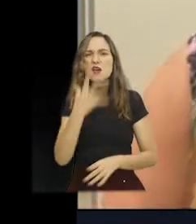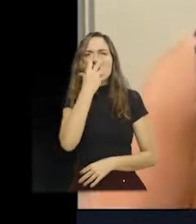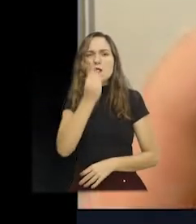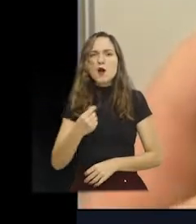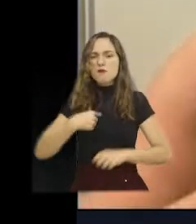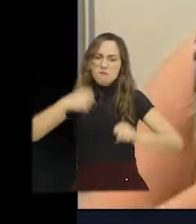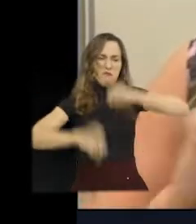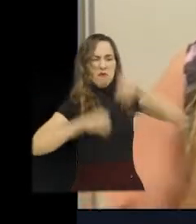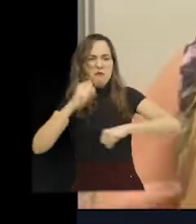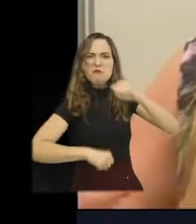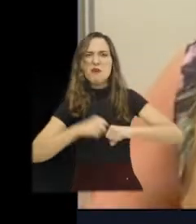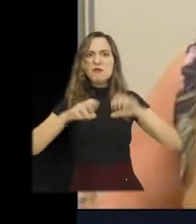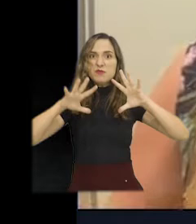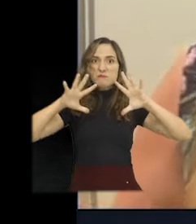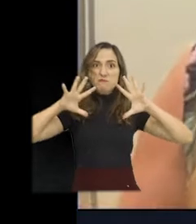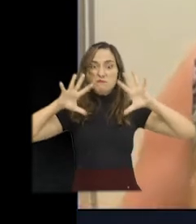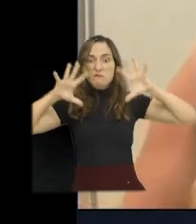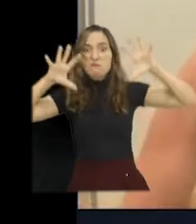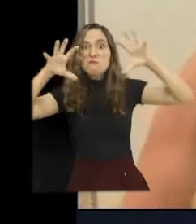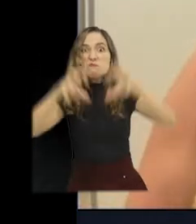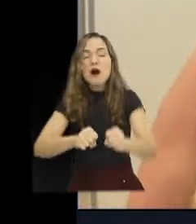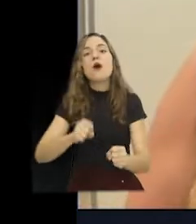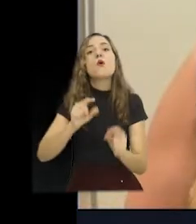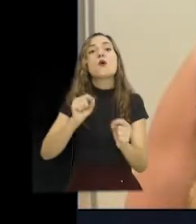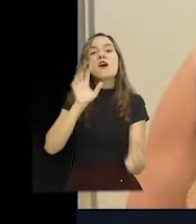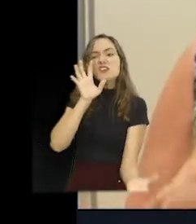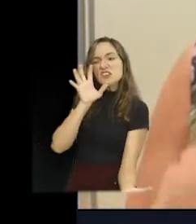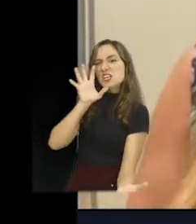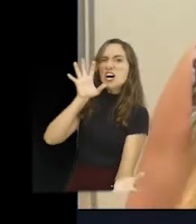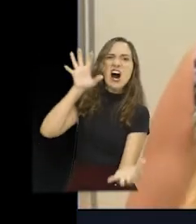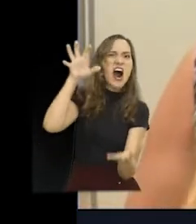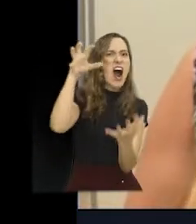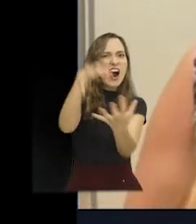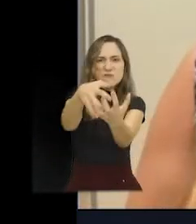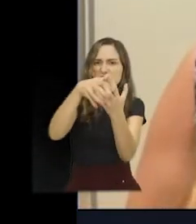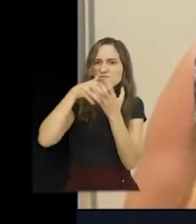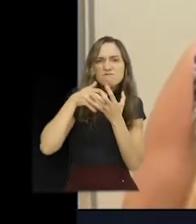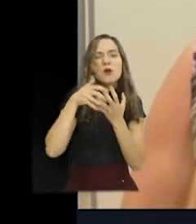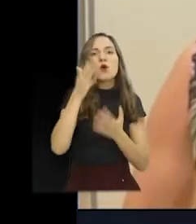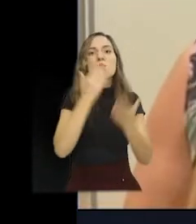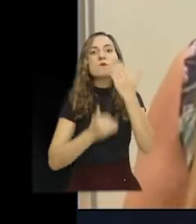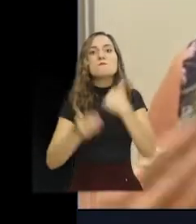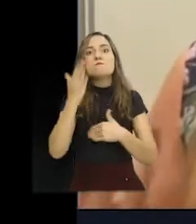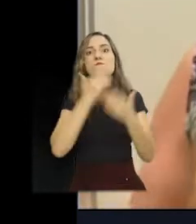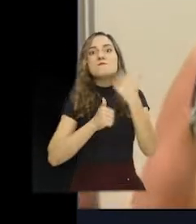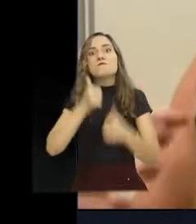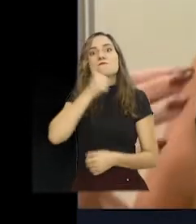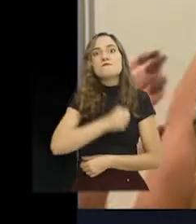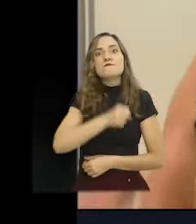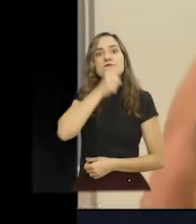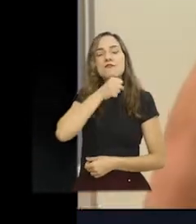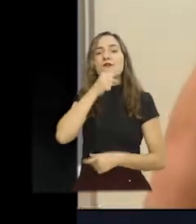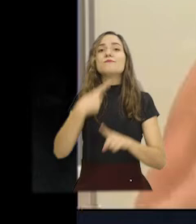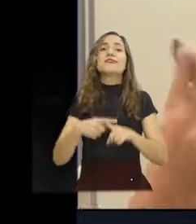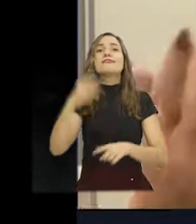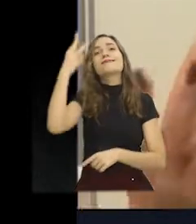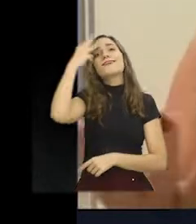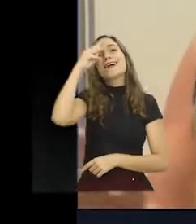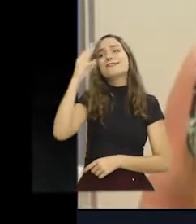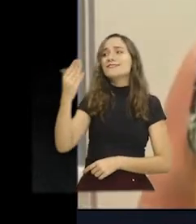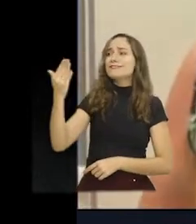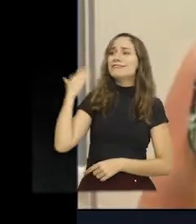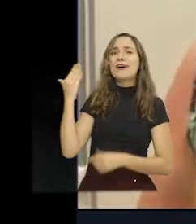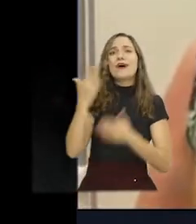Ele avançou sobre a pobre mulher e a devorou num instante, pois fazia mais de 3 dias que